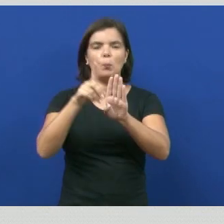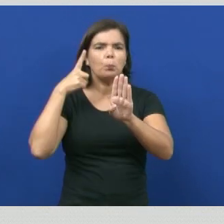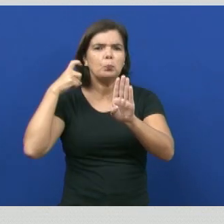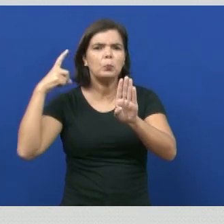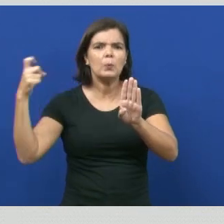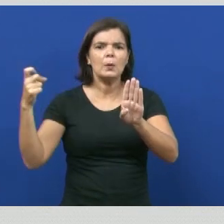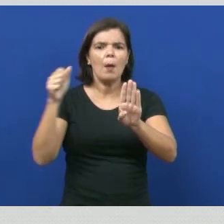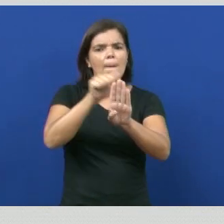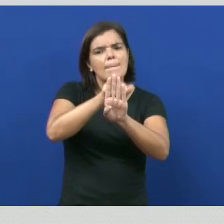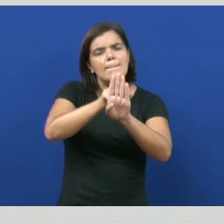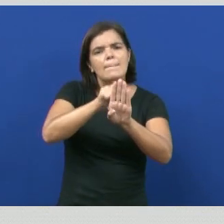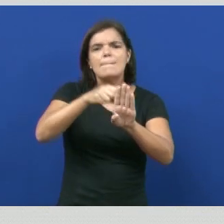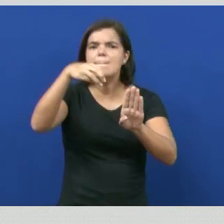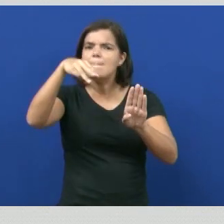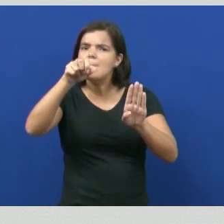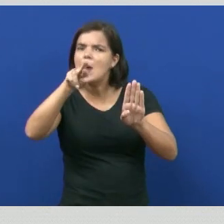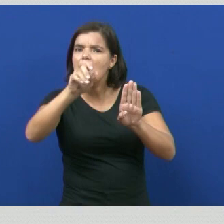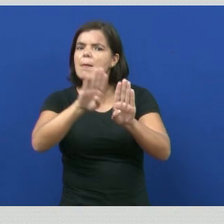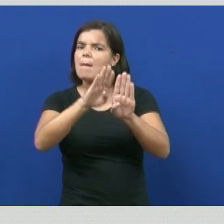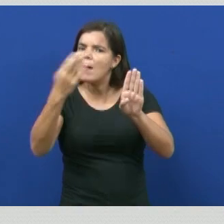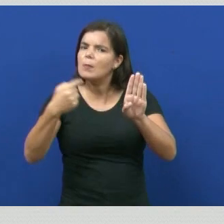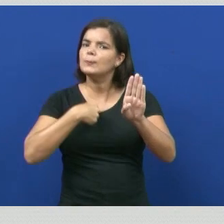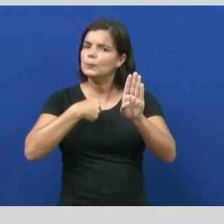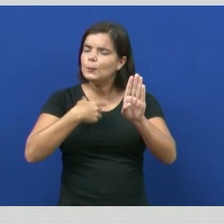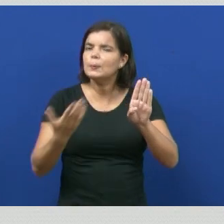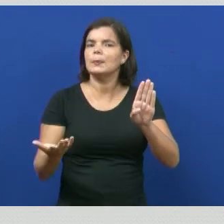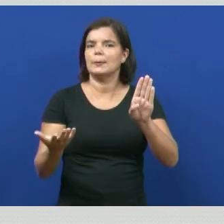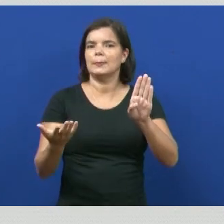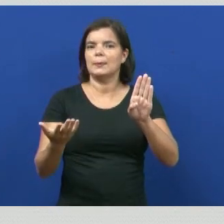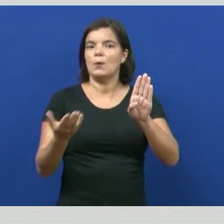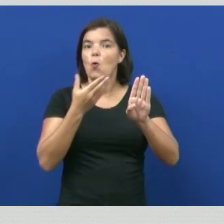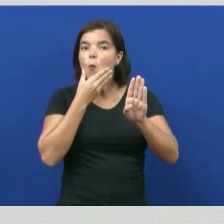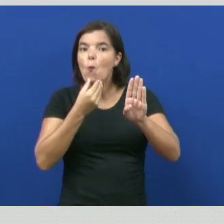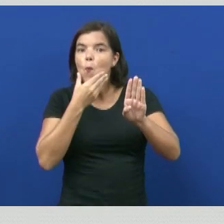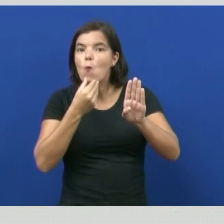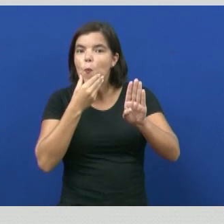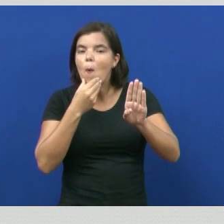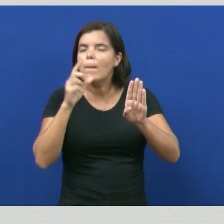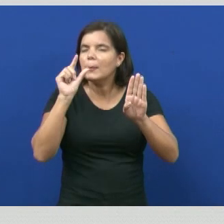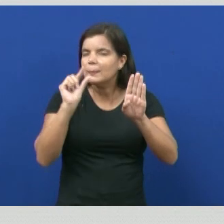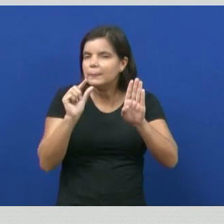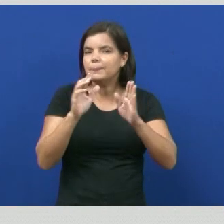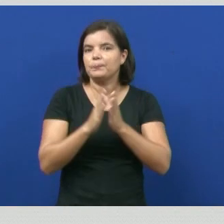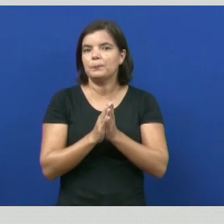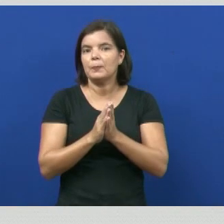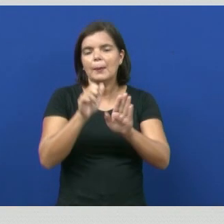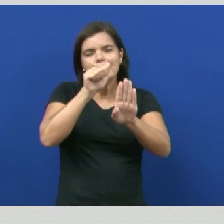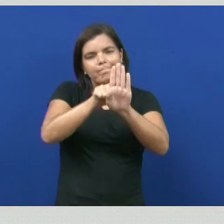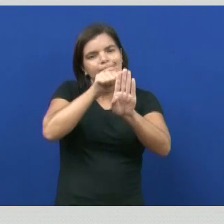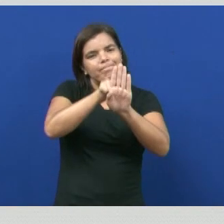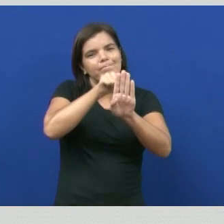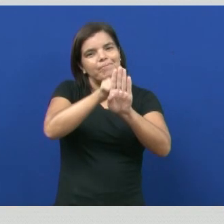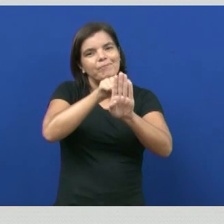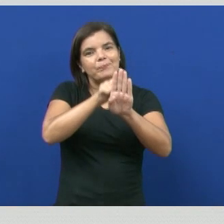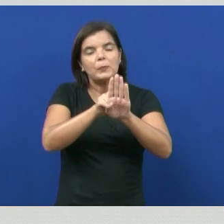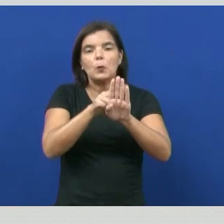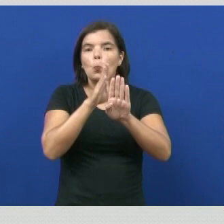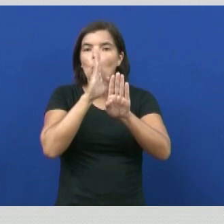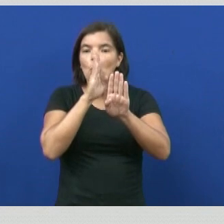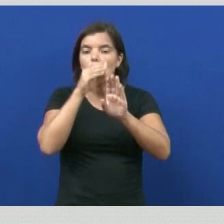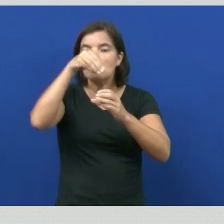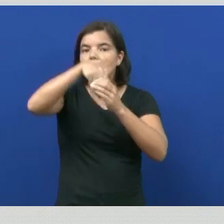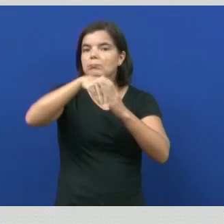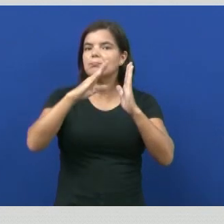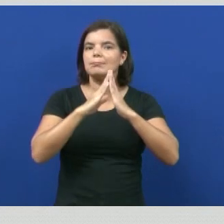estrondo. Maria, abre aí, Maria, sou eu, chamou em voz baixa. Quanto mais batia, mais silêncio fazia